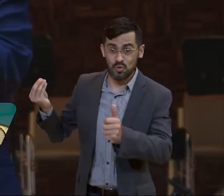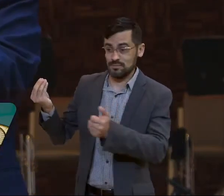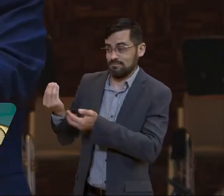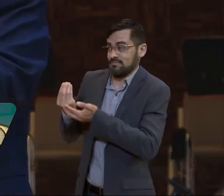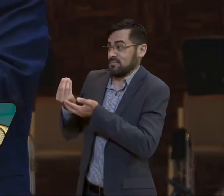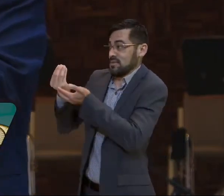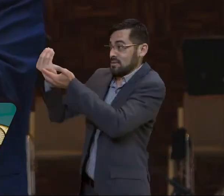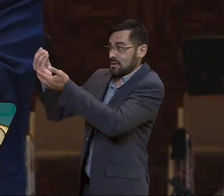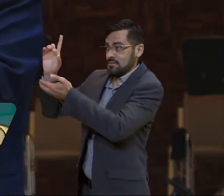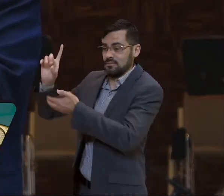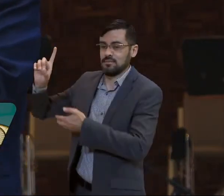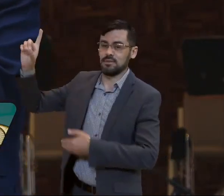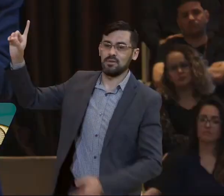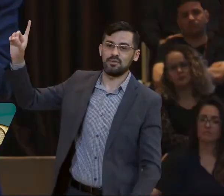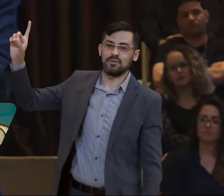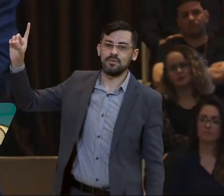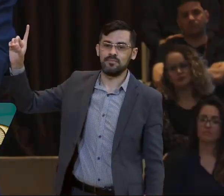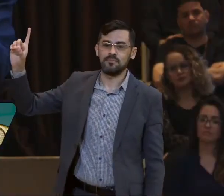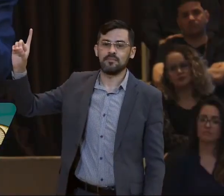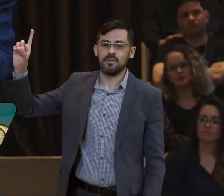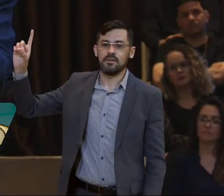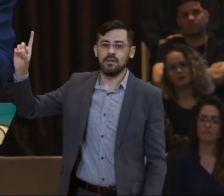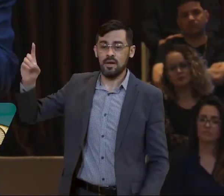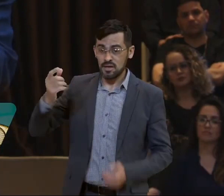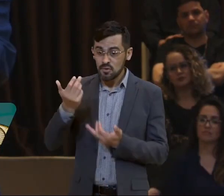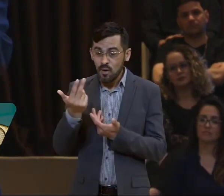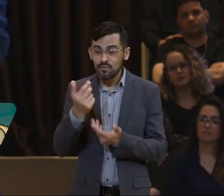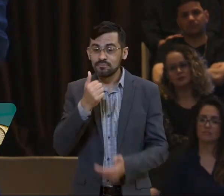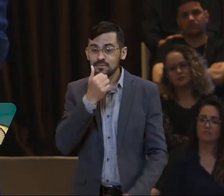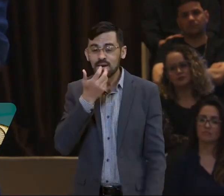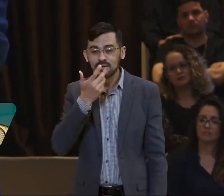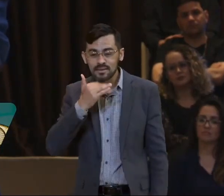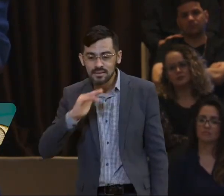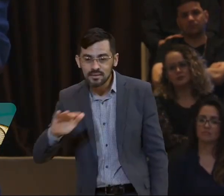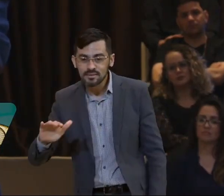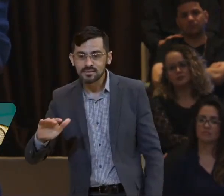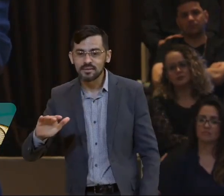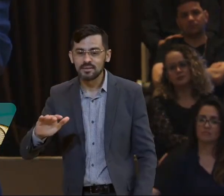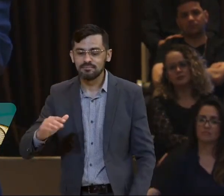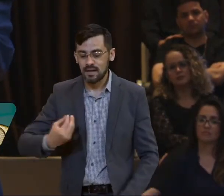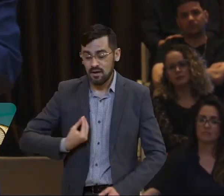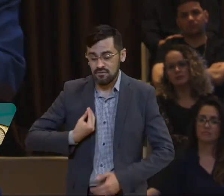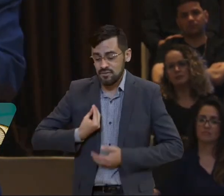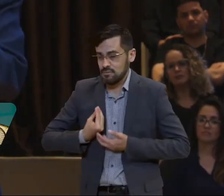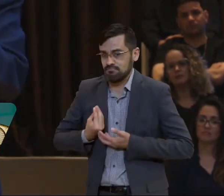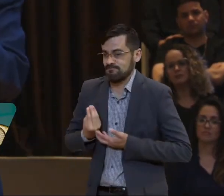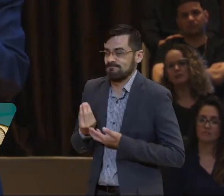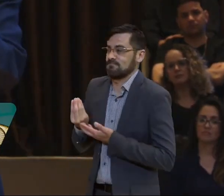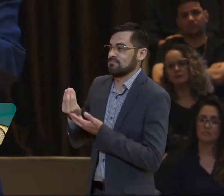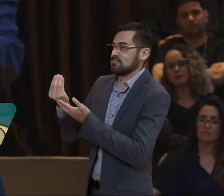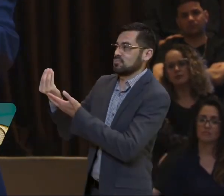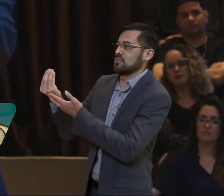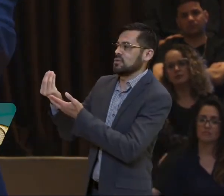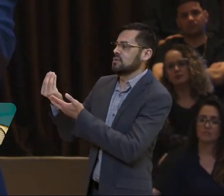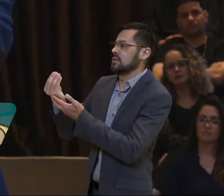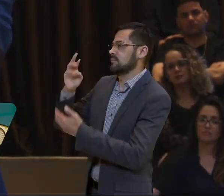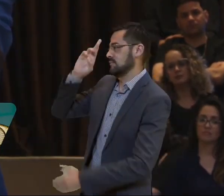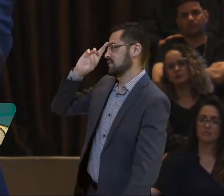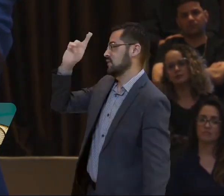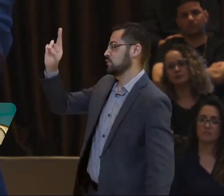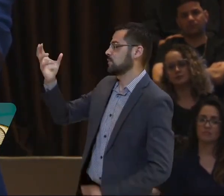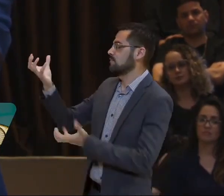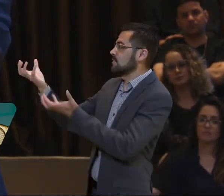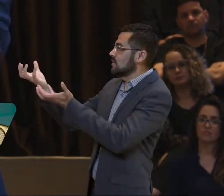entregar para mim. É você ser como aquela criança que se oferece para mim e diz: Senhor, eu